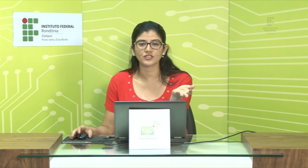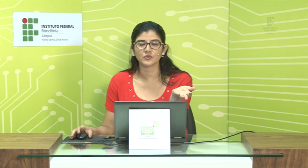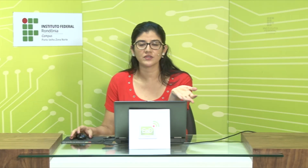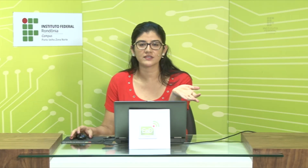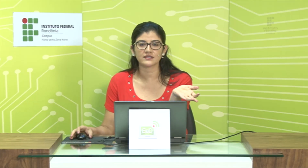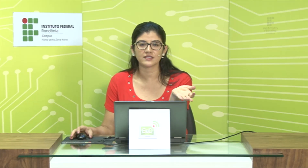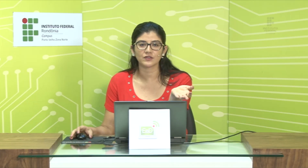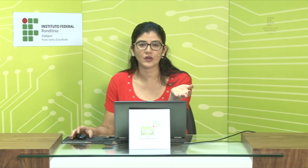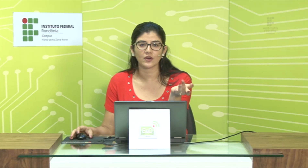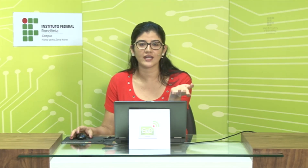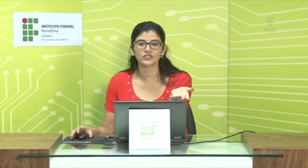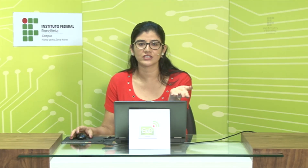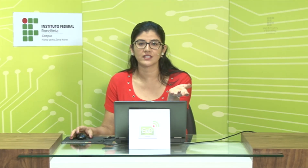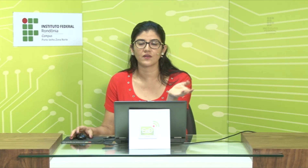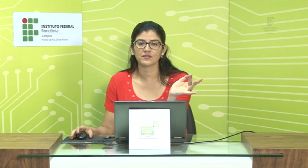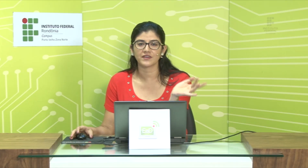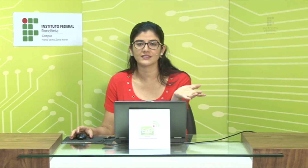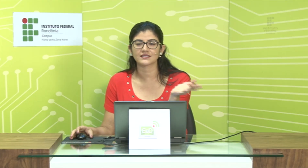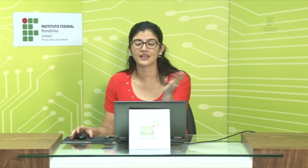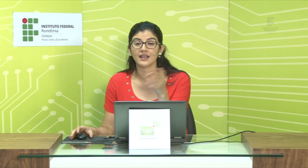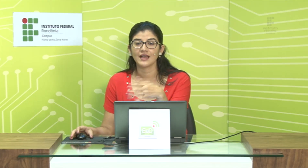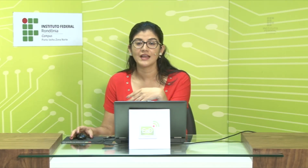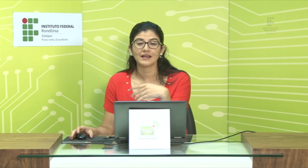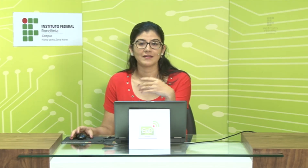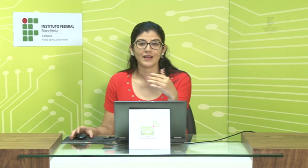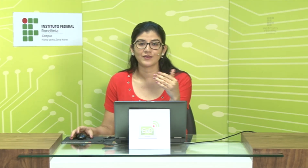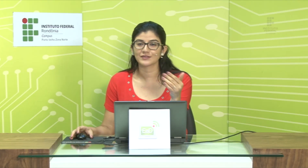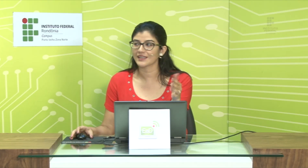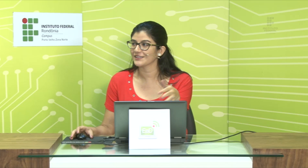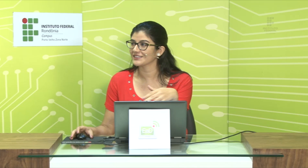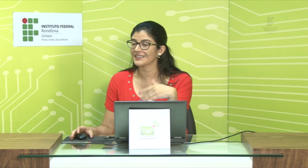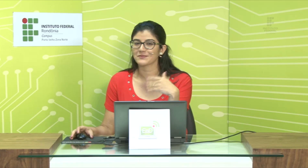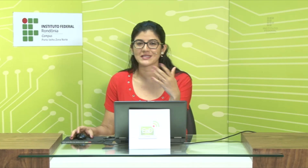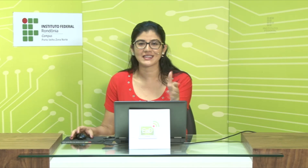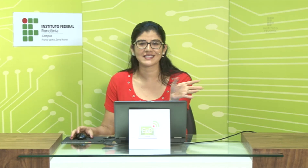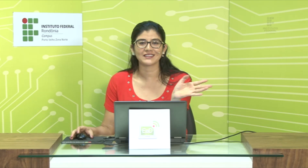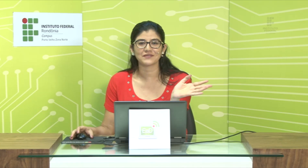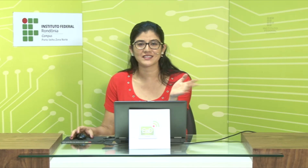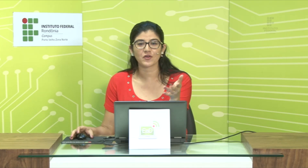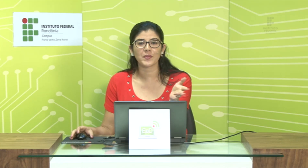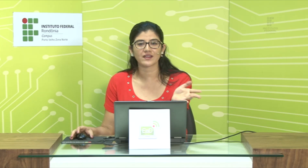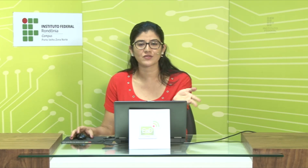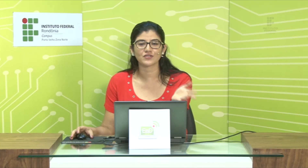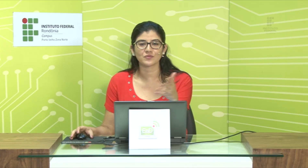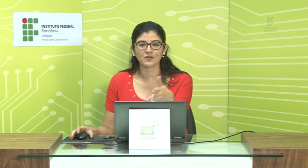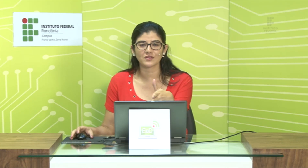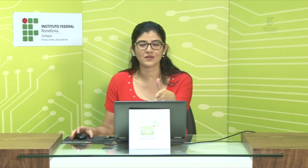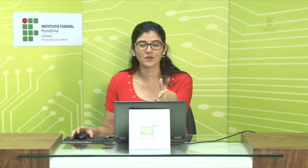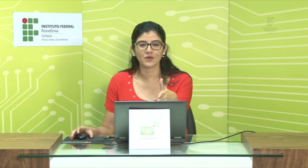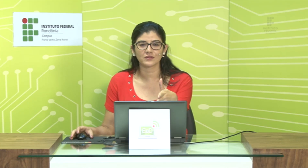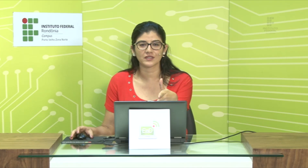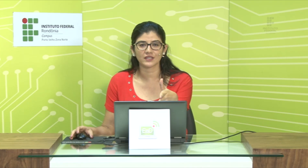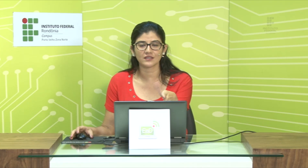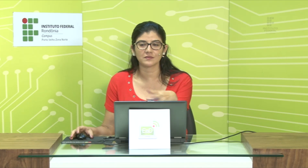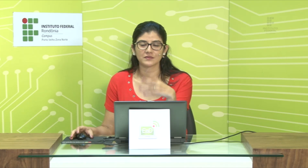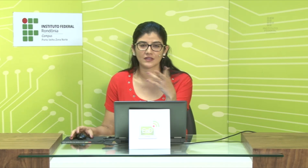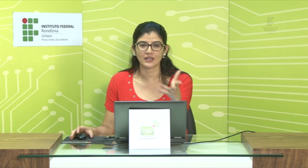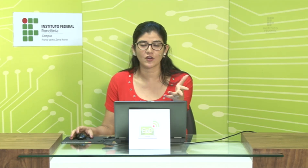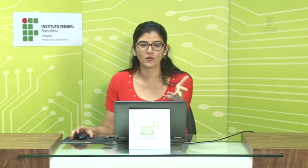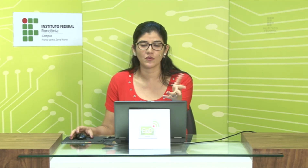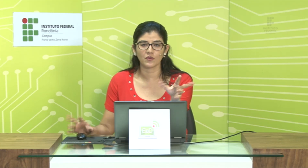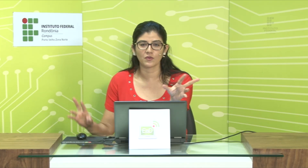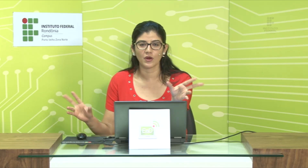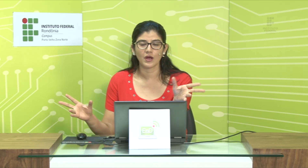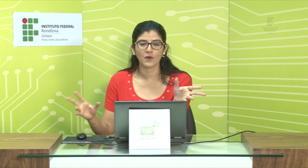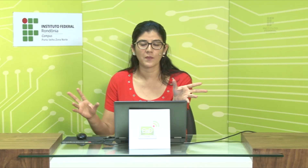uma linguagem muito acessível, que é o Olhar Digital, que faz é um site até especializado em fazer comparações de uma coisa com outra, né? Tendo